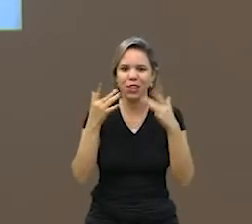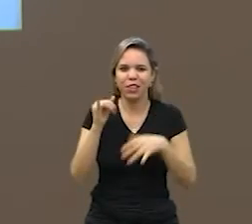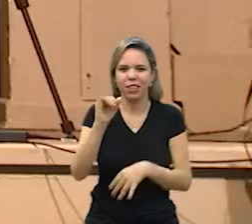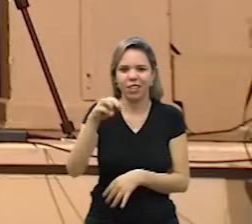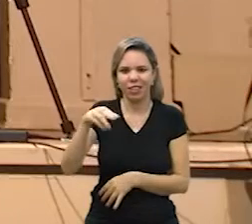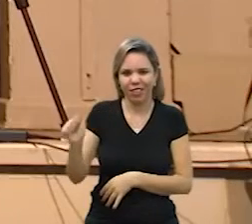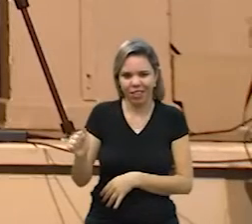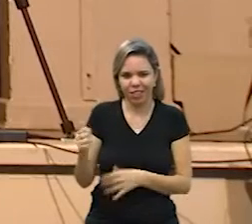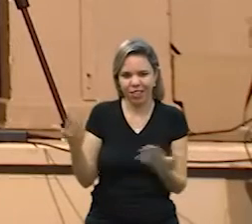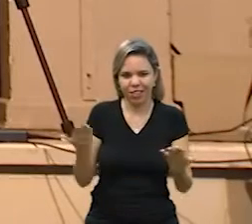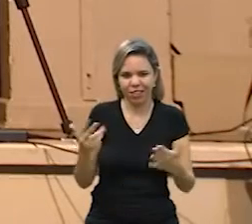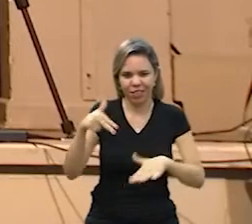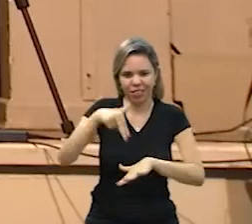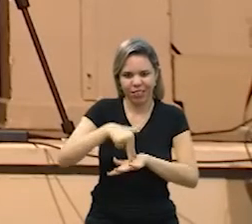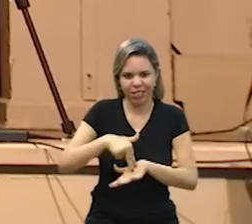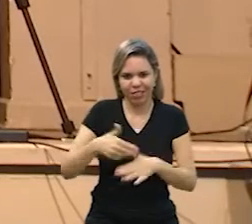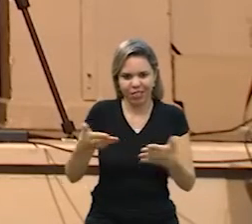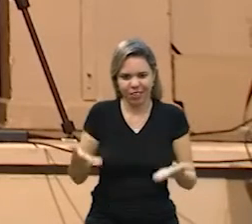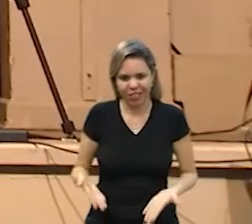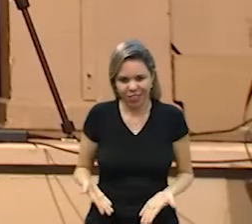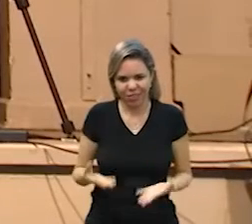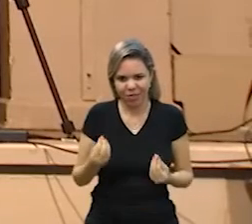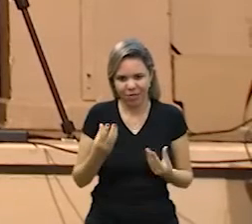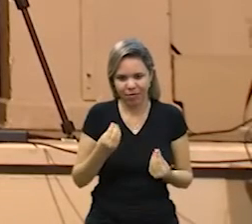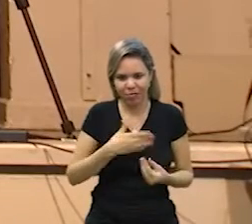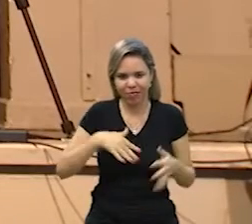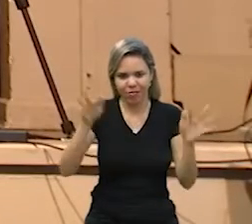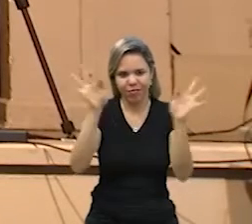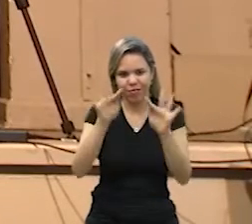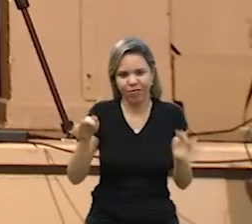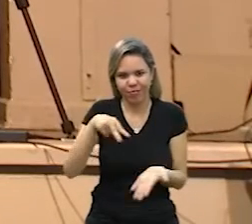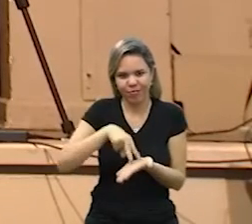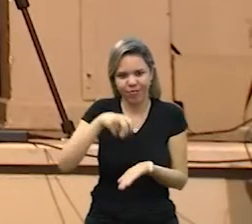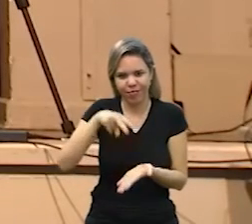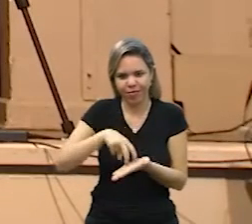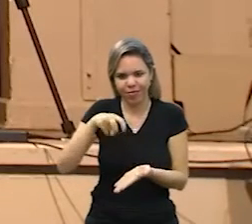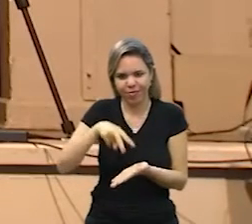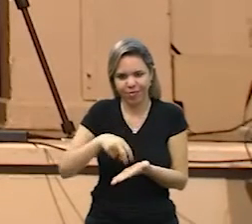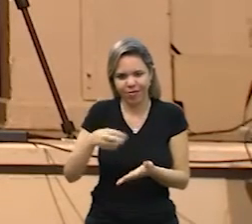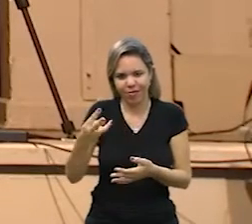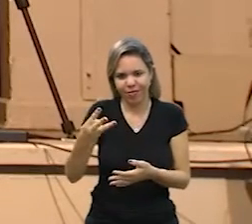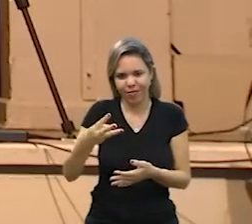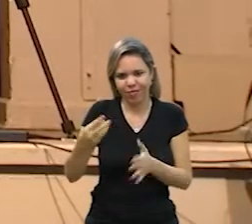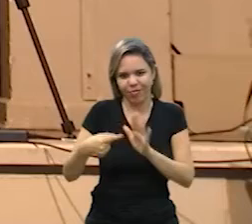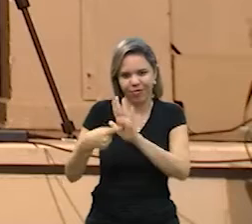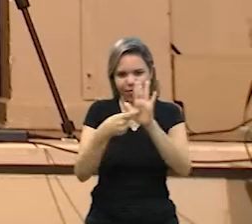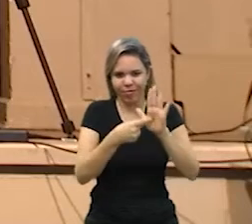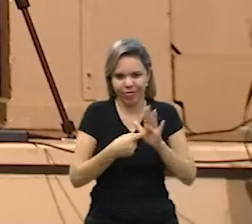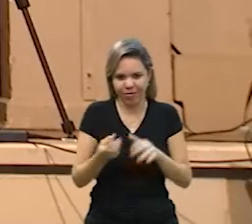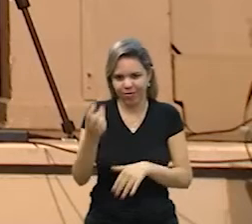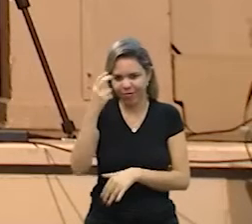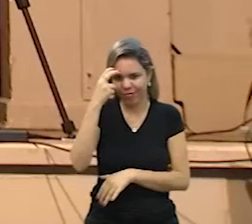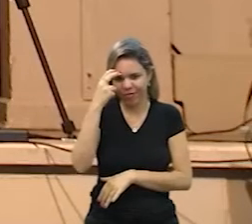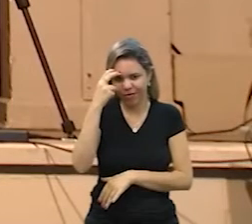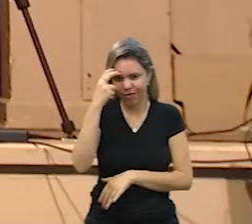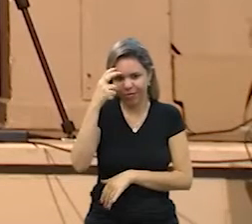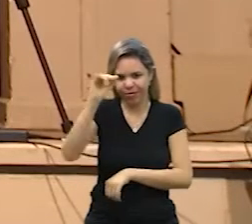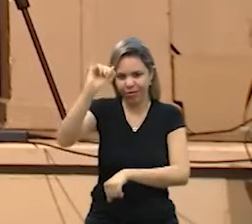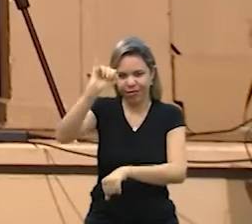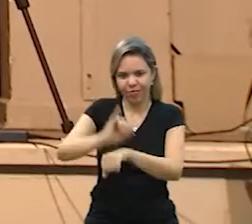Teatro do IMA. Hoje estamos muito, muito felizes pela terceira Mostra